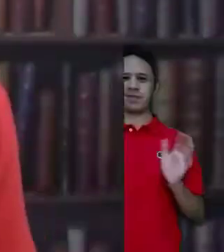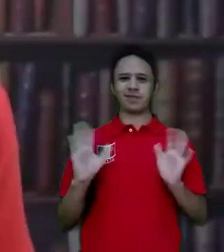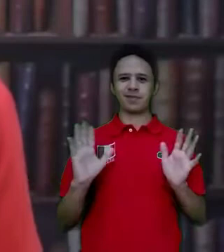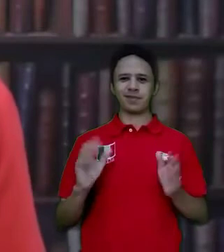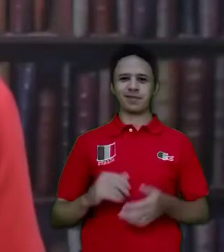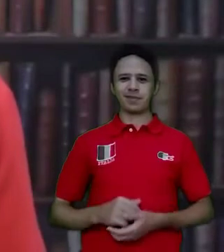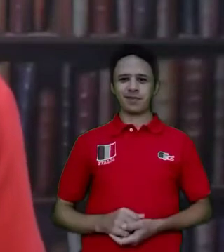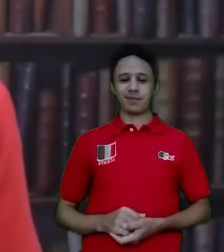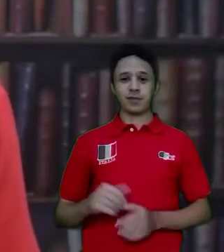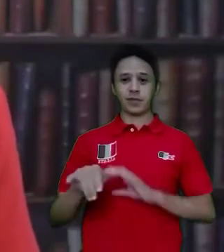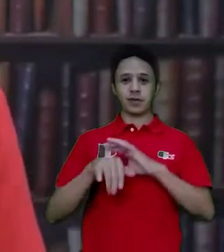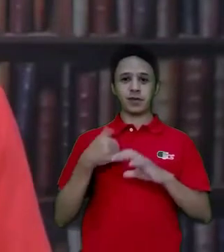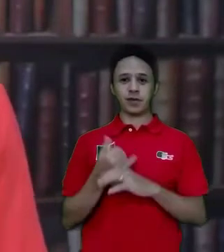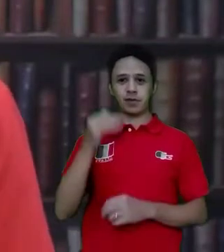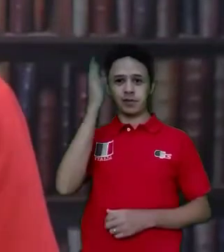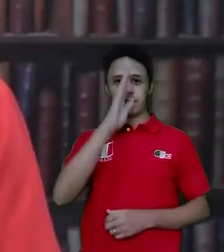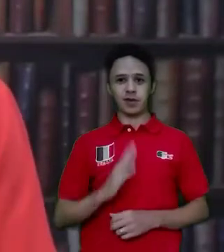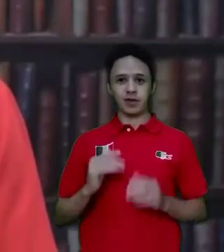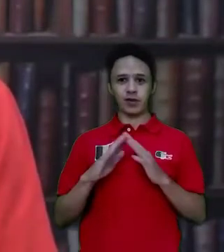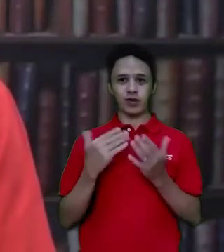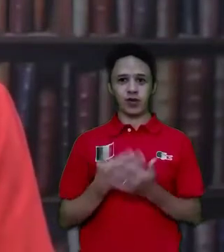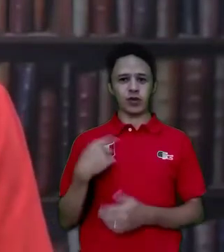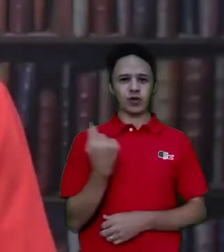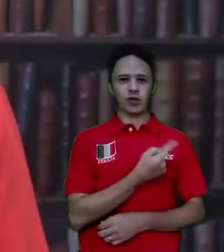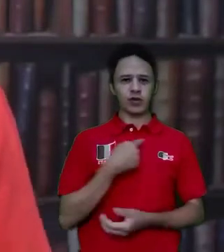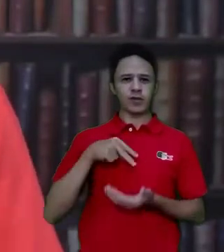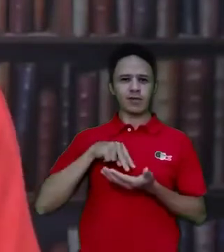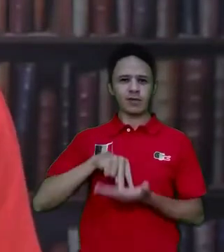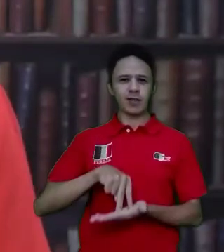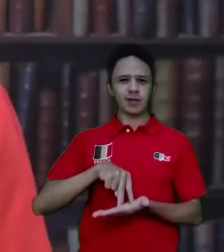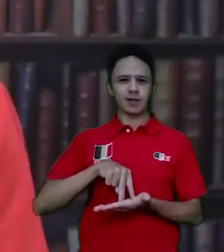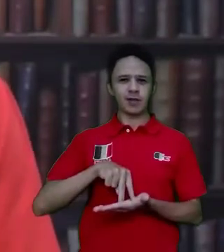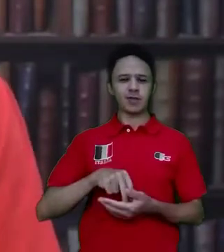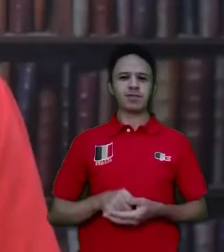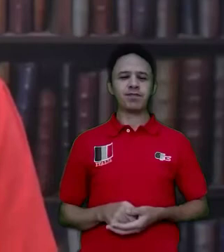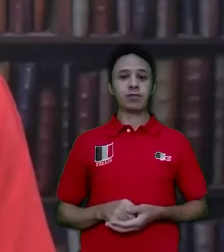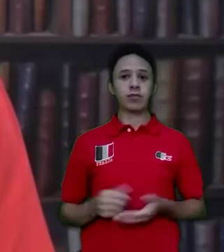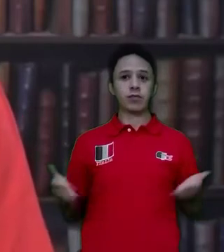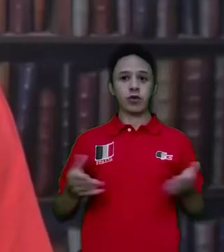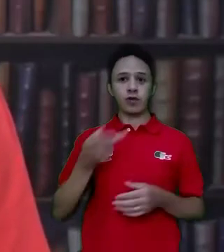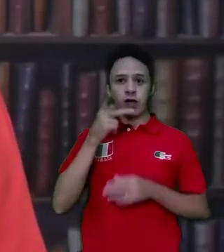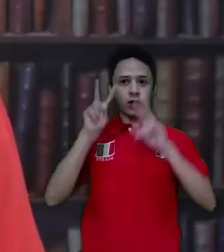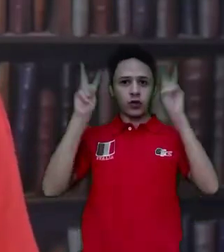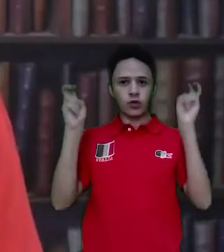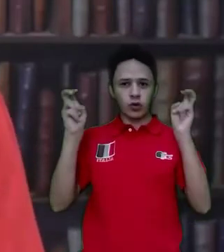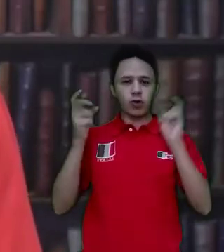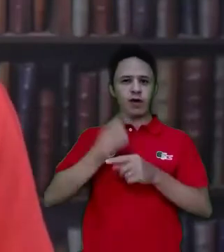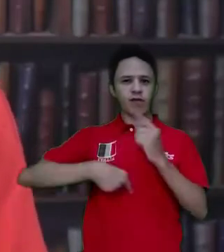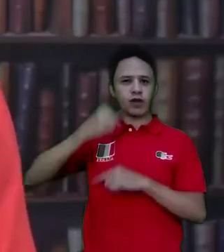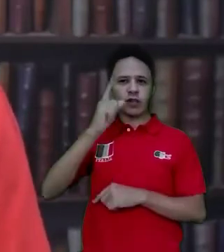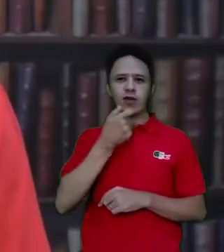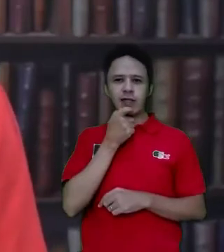E aí, pessoal? Canal Brasil Escola. Estamos firmes. Hoje para falar sobre